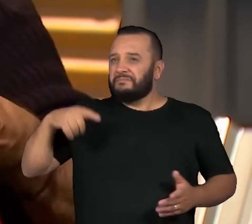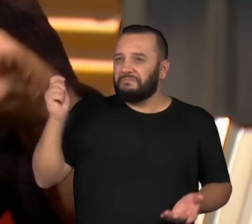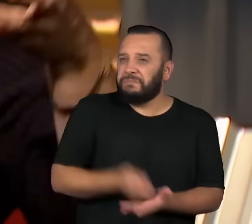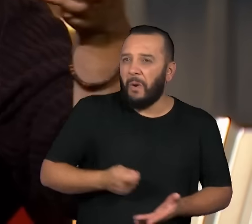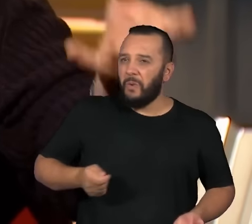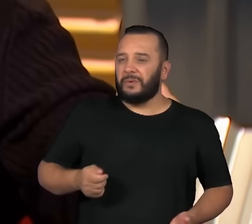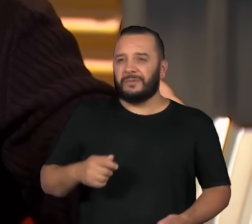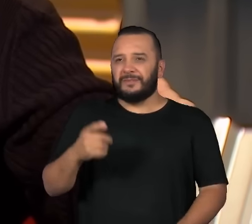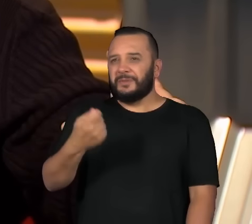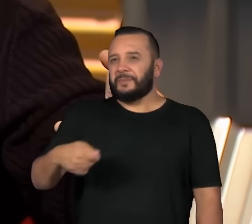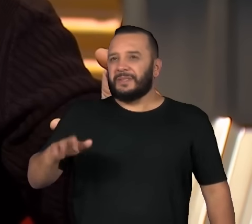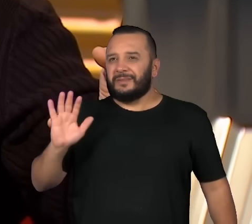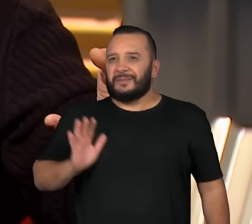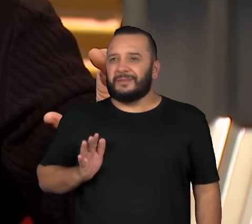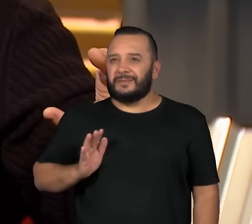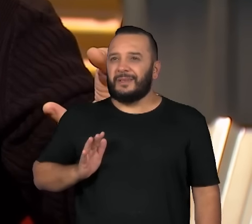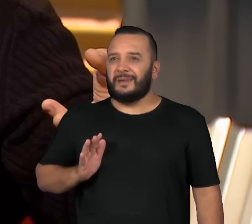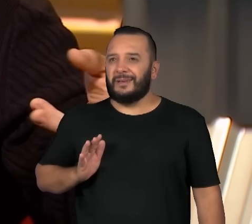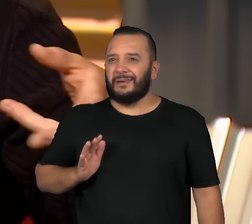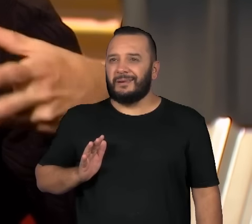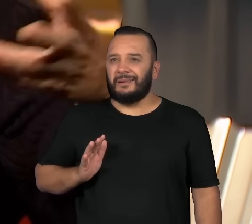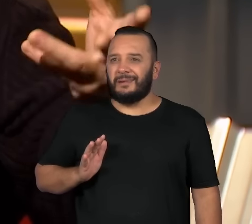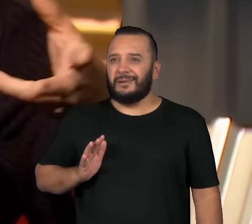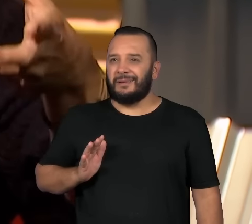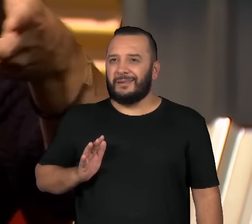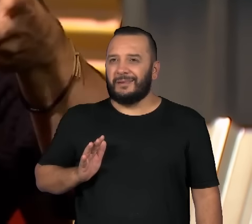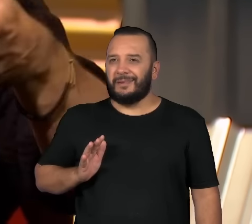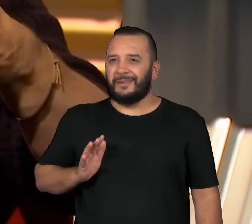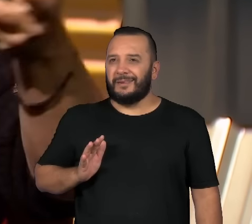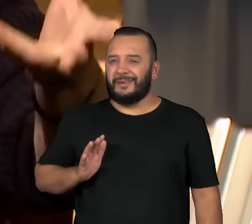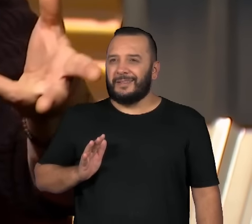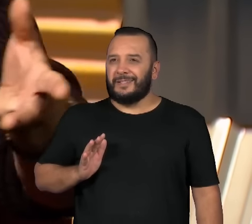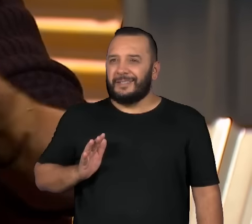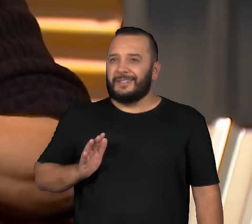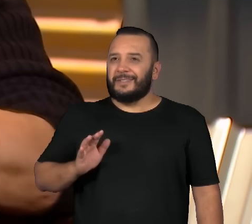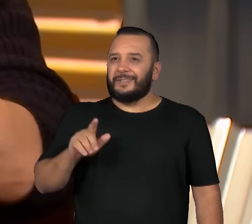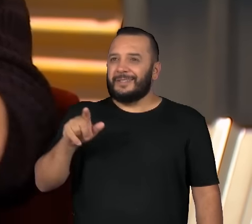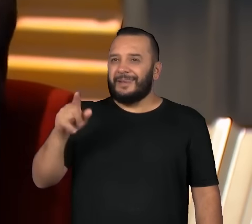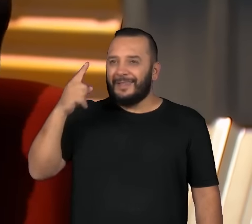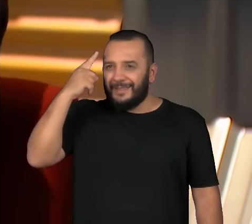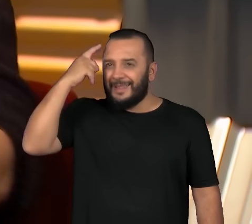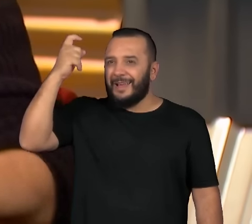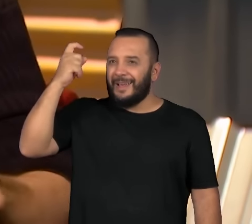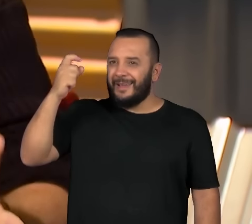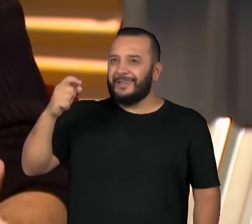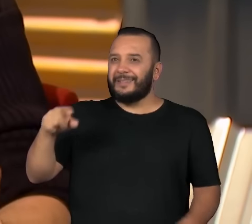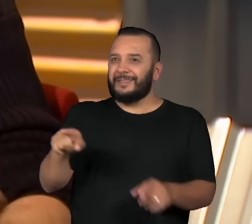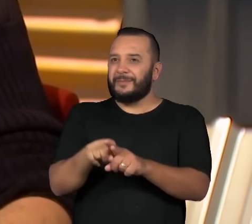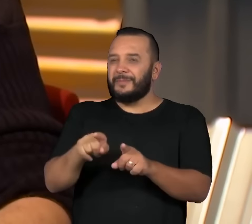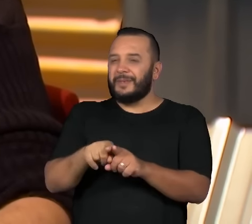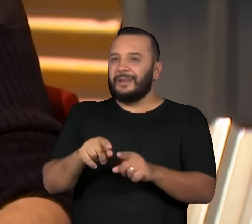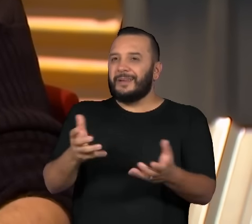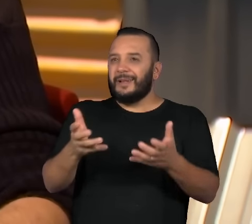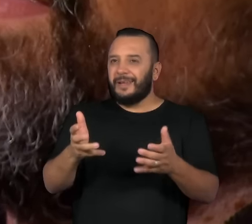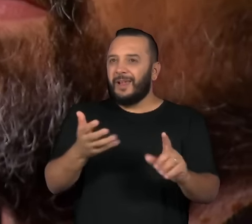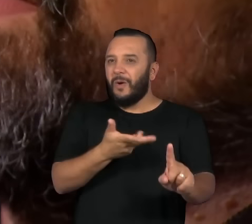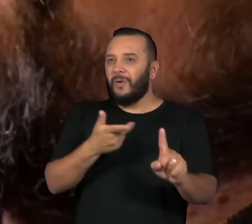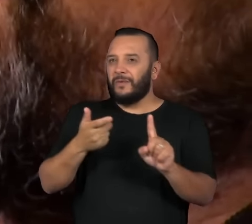só para você, sei lá, né, dar ideia e querer convencer alguém de uma ideia,